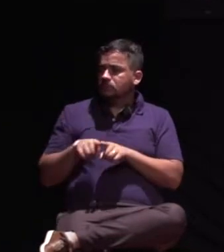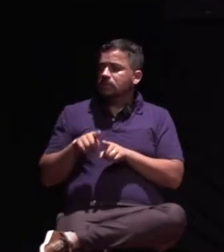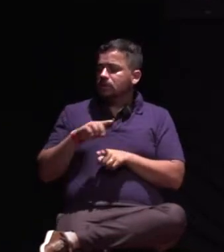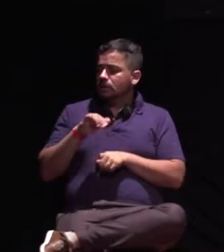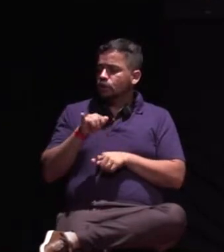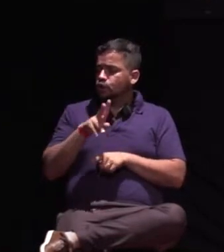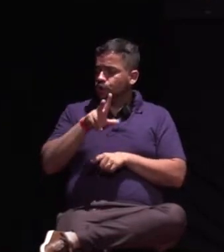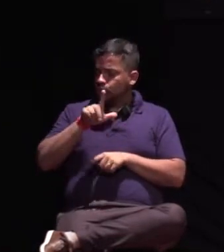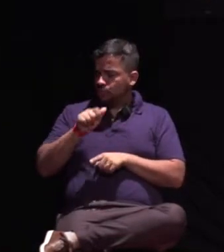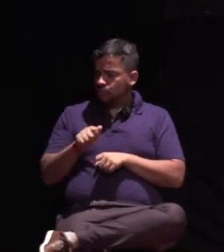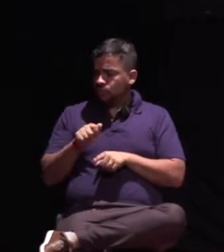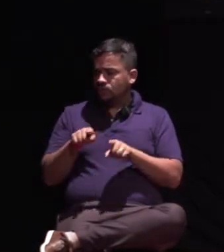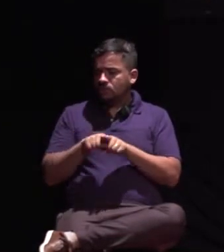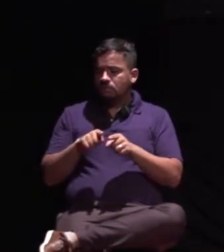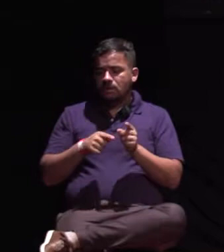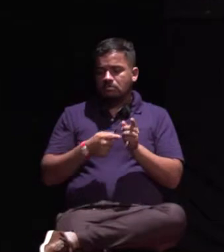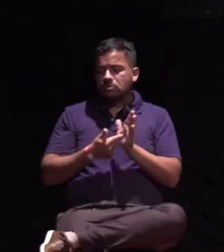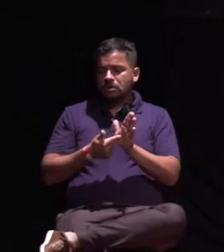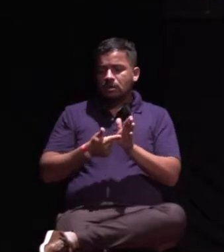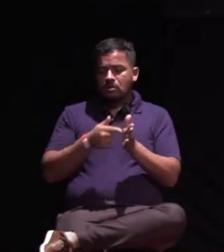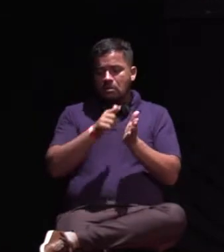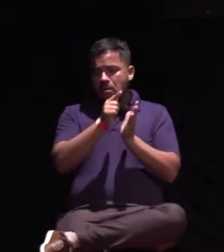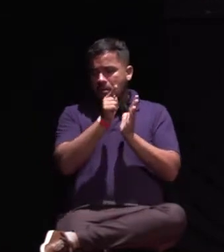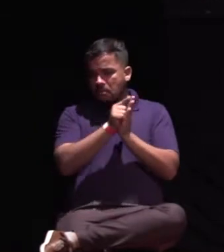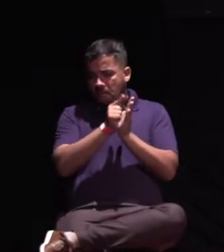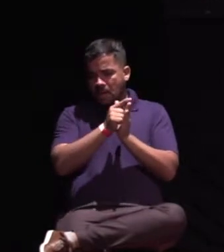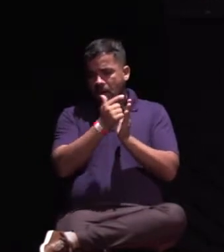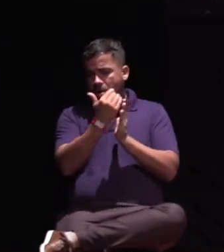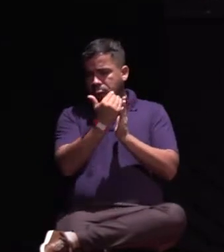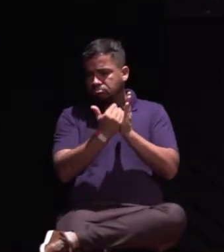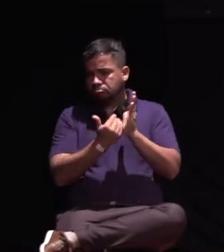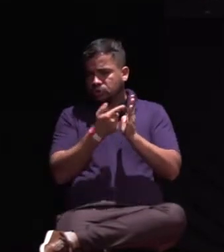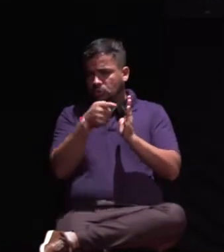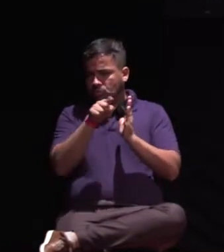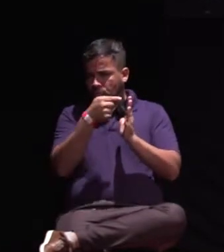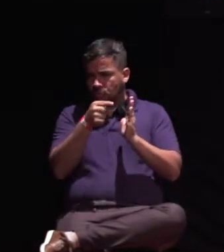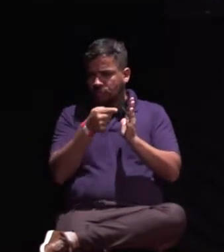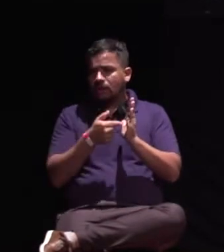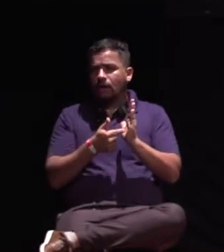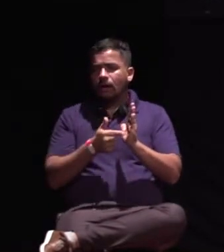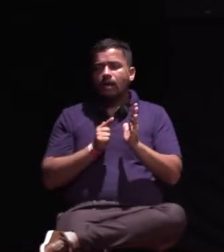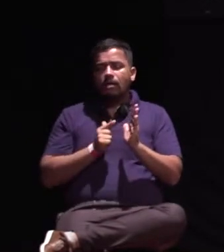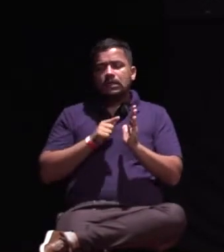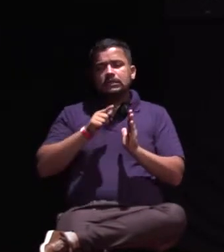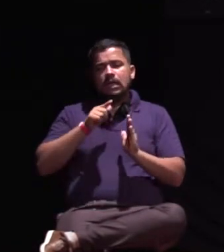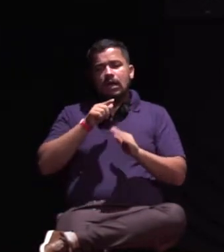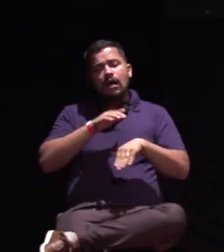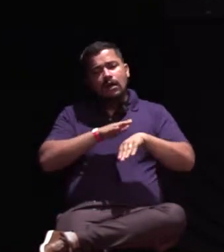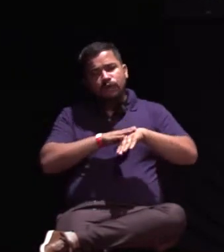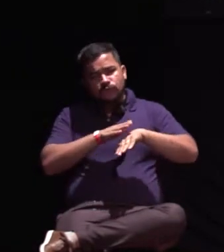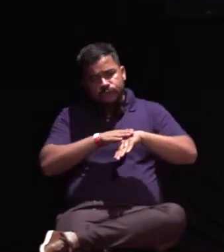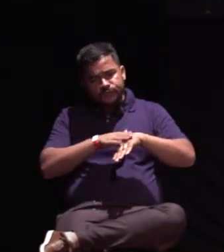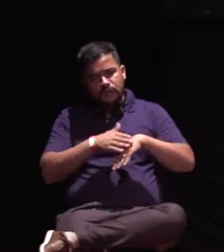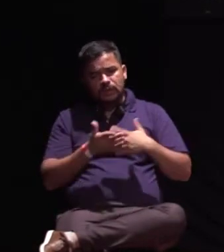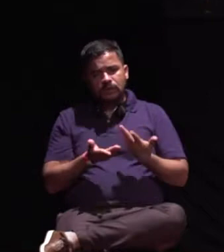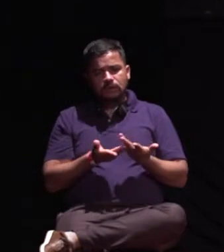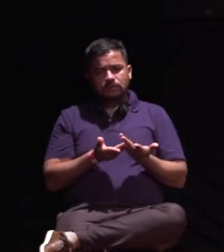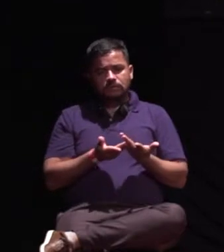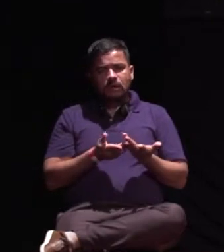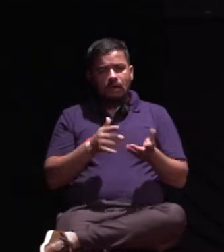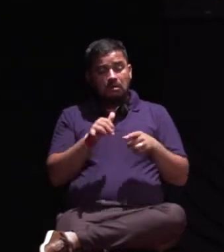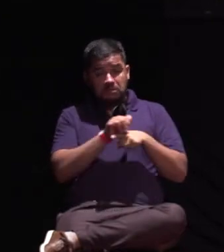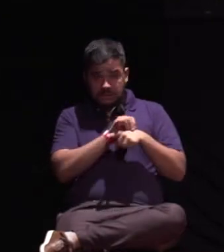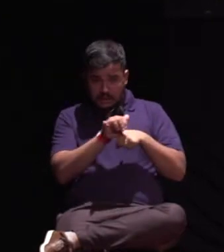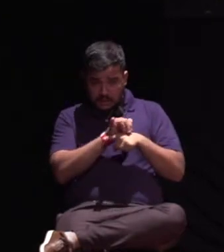também no caso da Júlia, trazendo a partitura, né, que tem essa função tanto de uma ferramenta